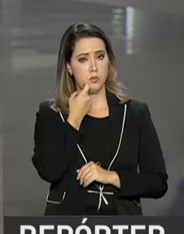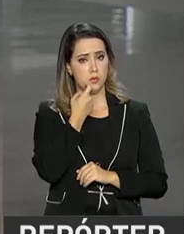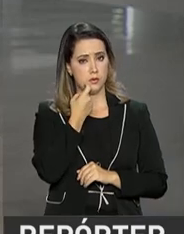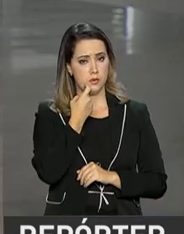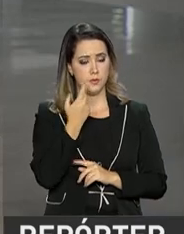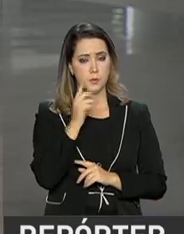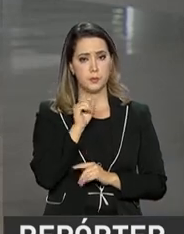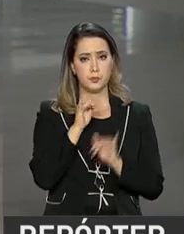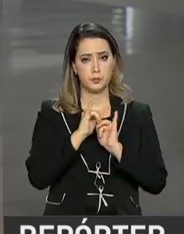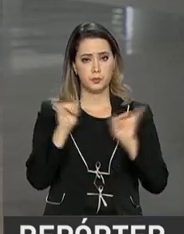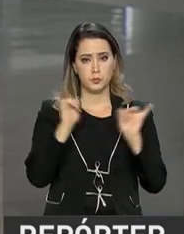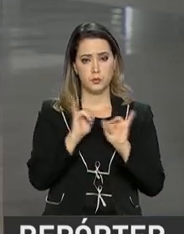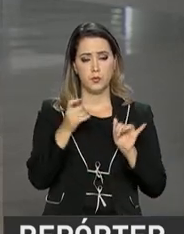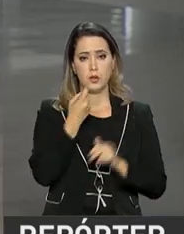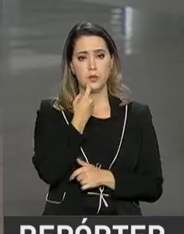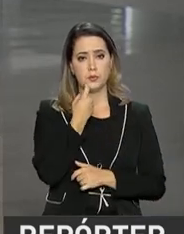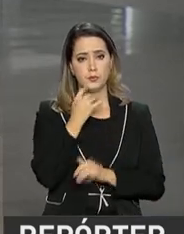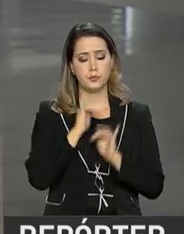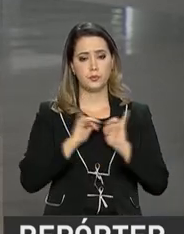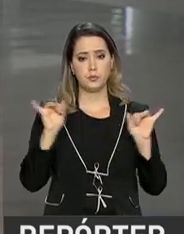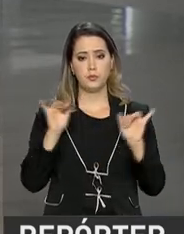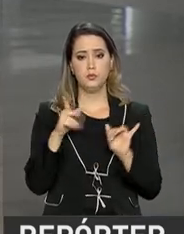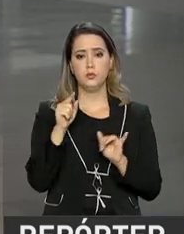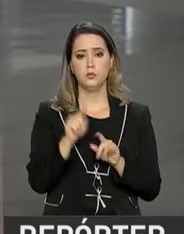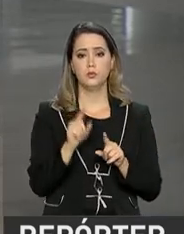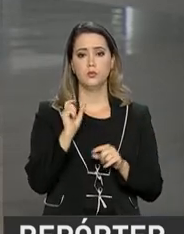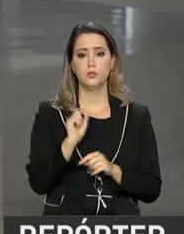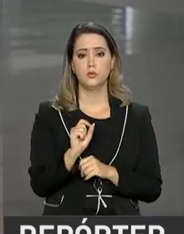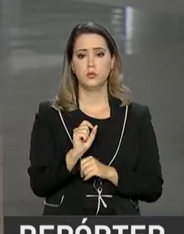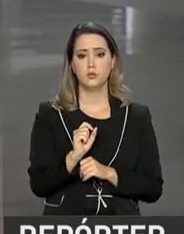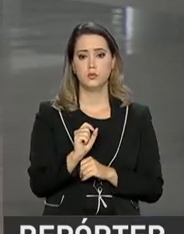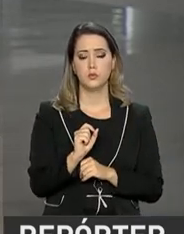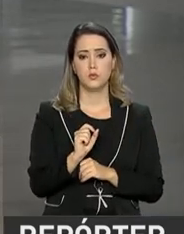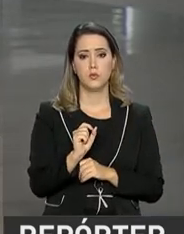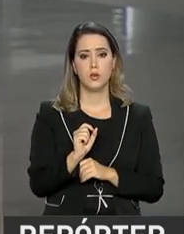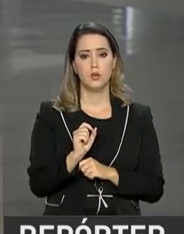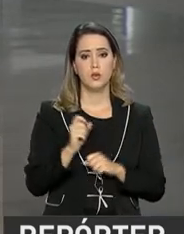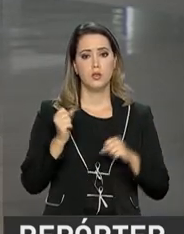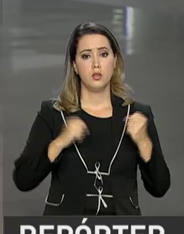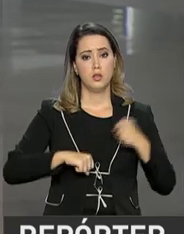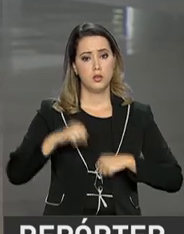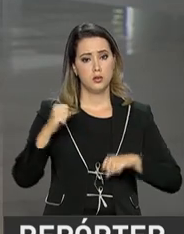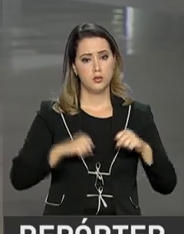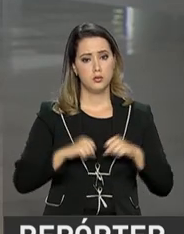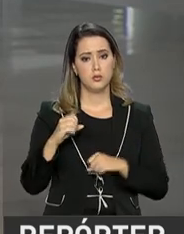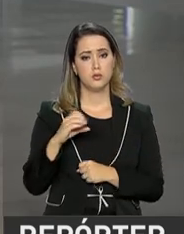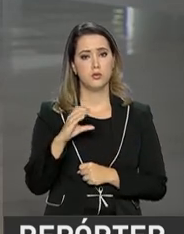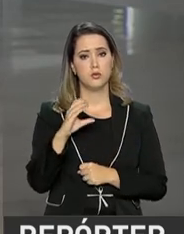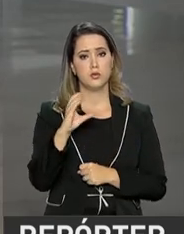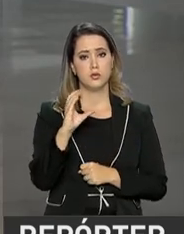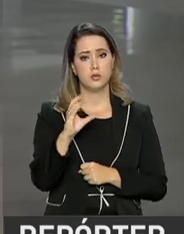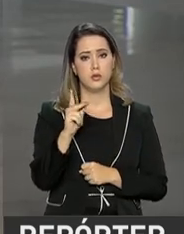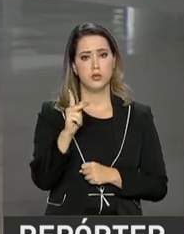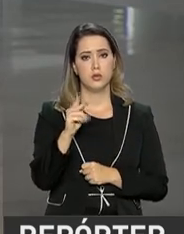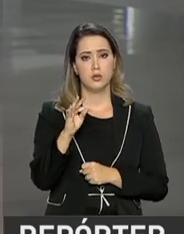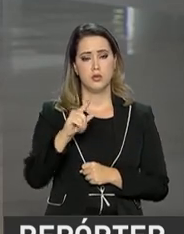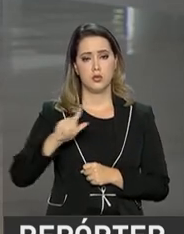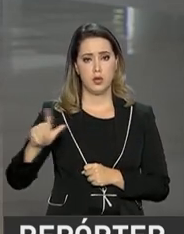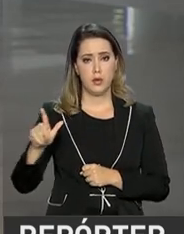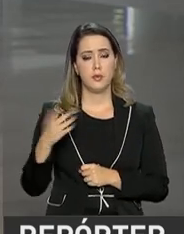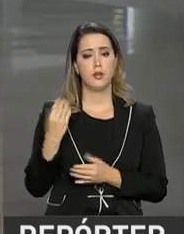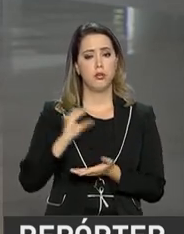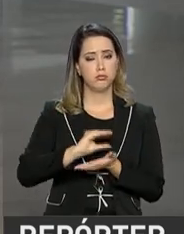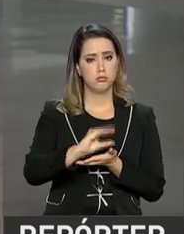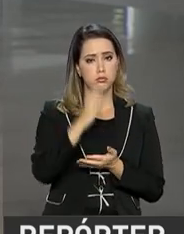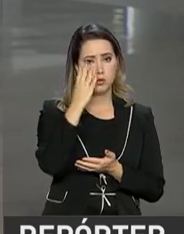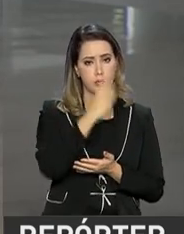feira na última sexta-feira o instituto divulgou que a formação bruta de capital ou seja os investimentos no